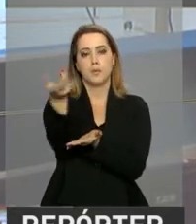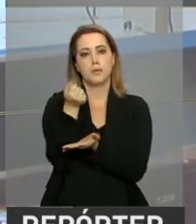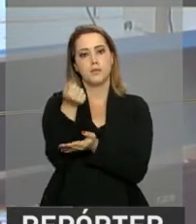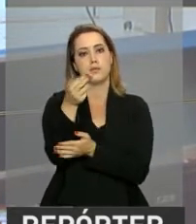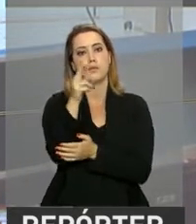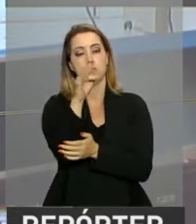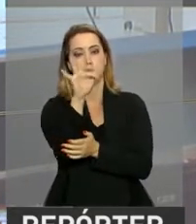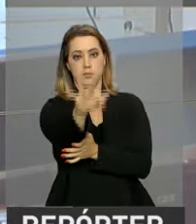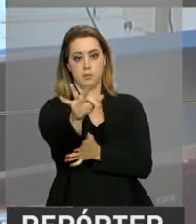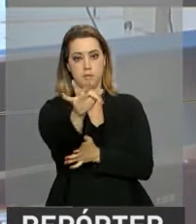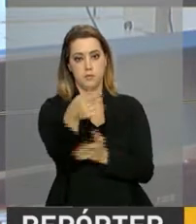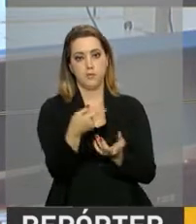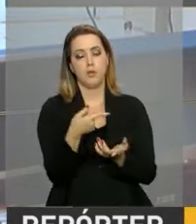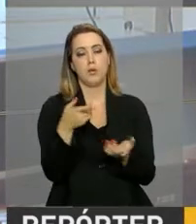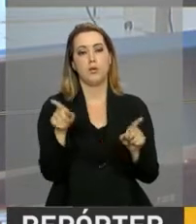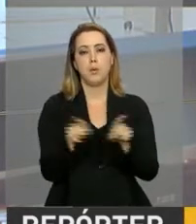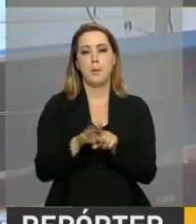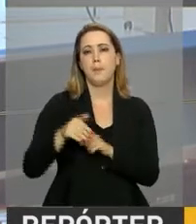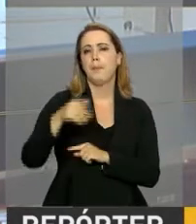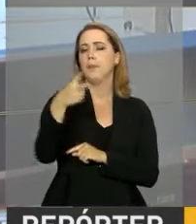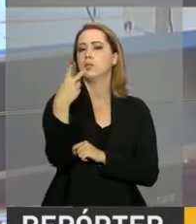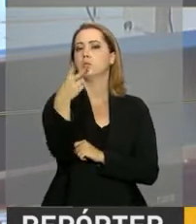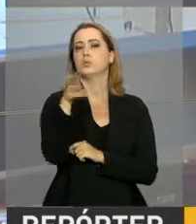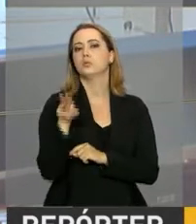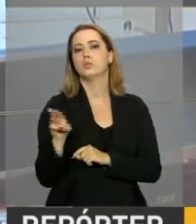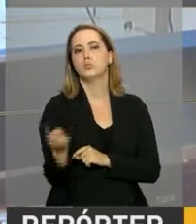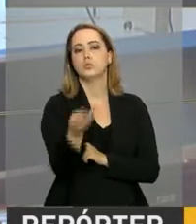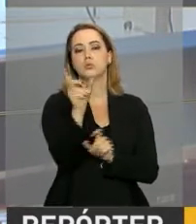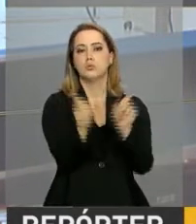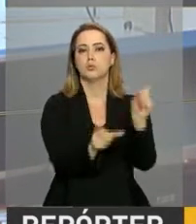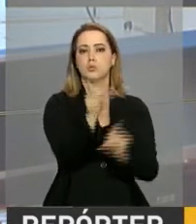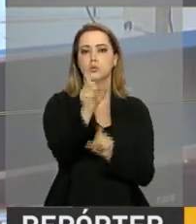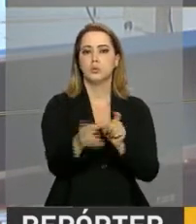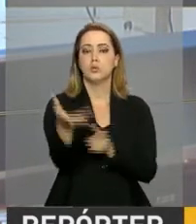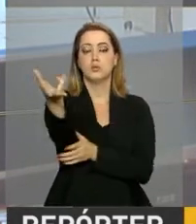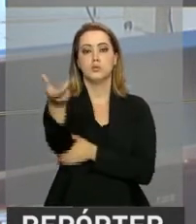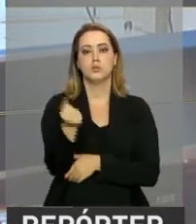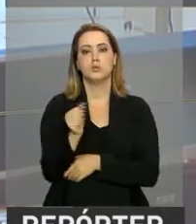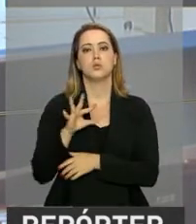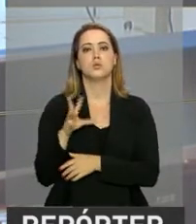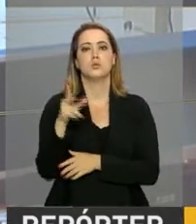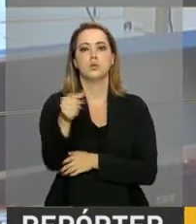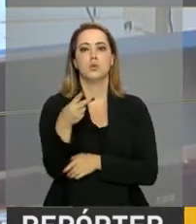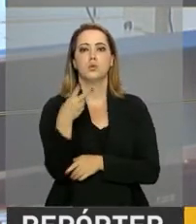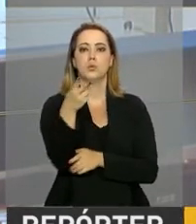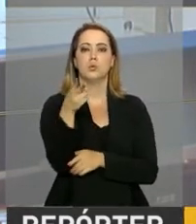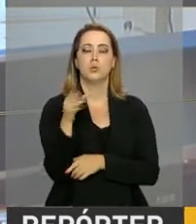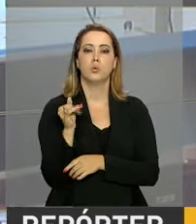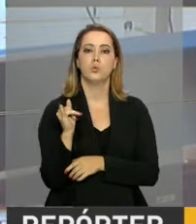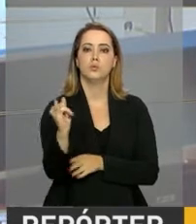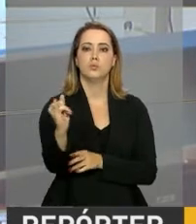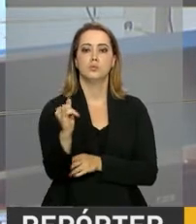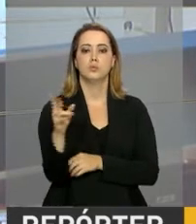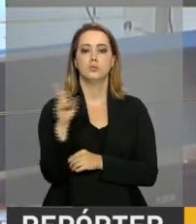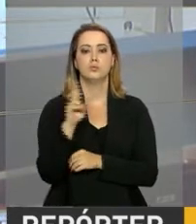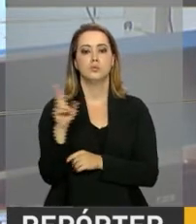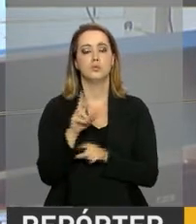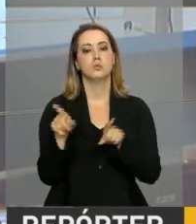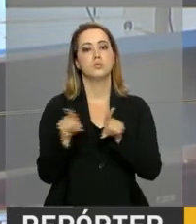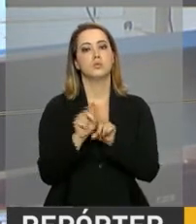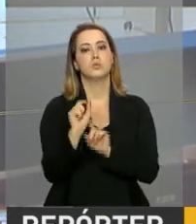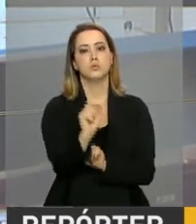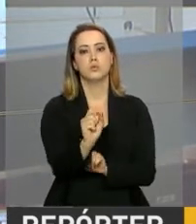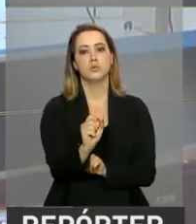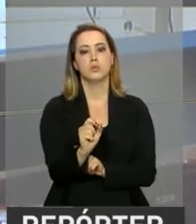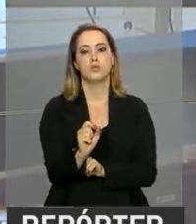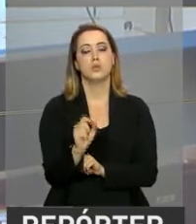de acordo com a receita federal mais de 2 milhões de contribuintes vão receber valores que totalizam cerca de dois bilhões e meio de